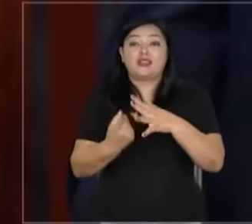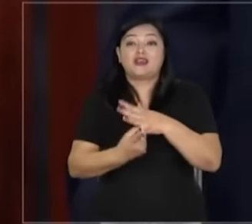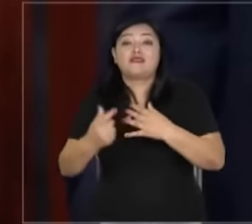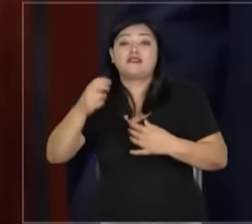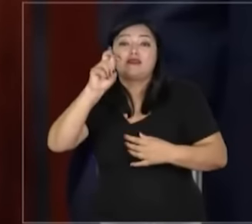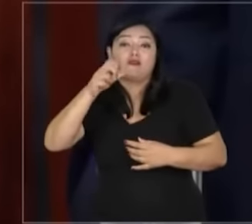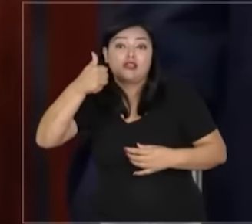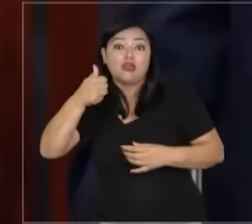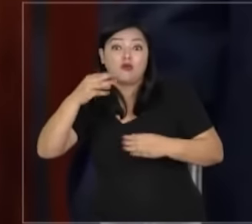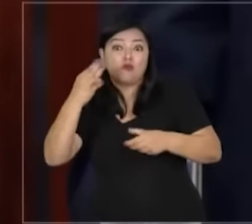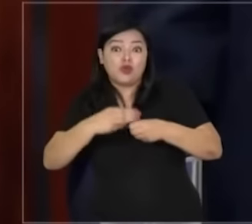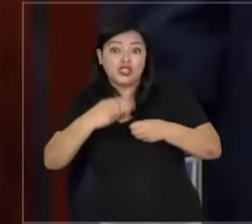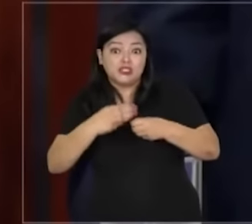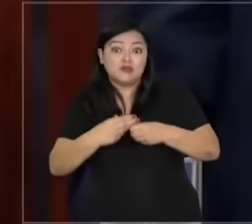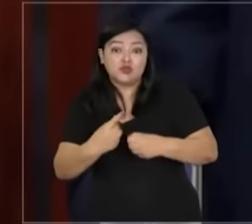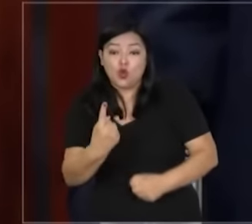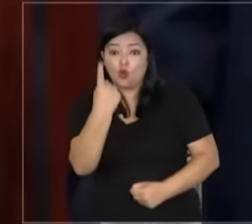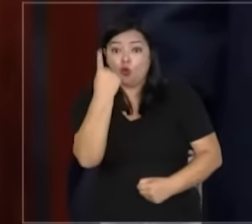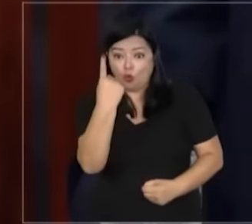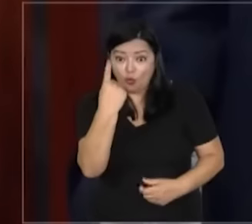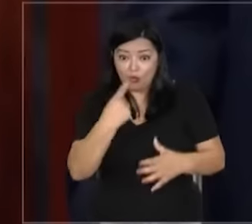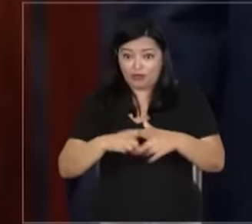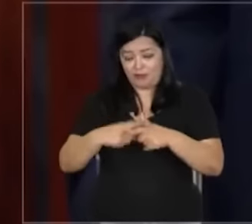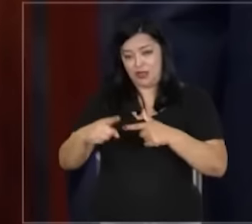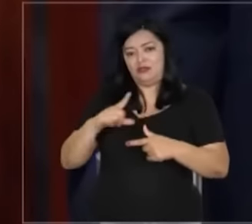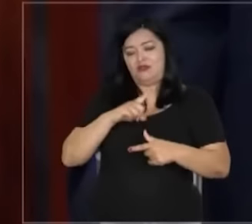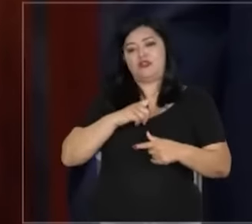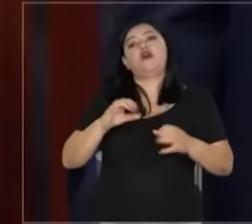30 milhões de eleitores, convenhamos